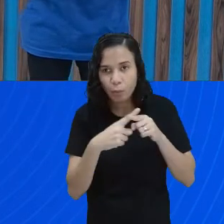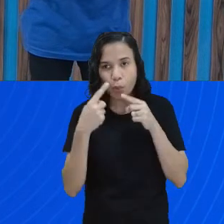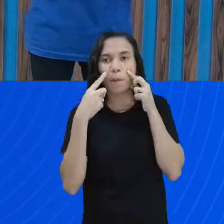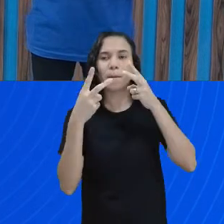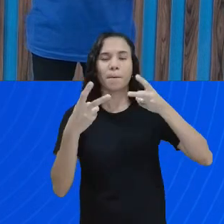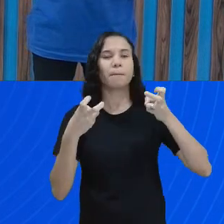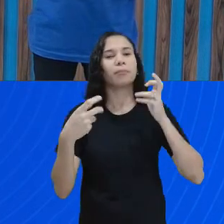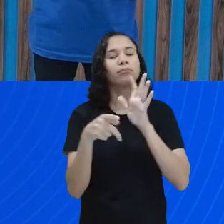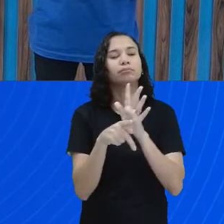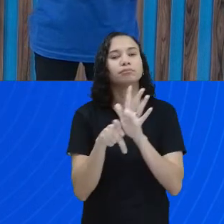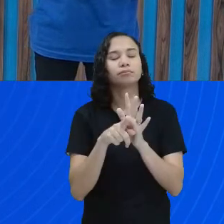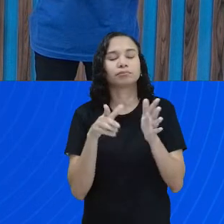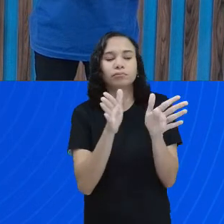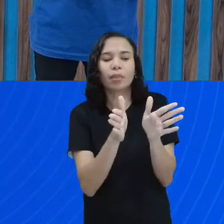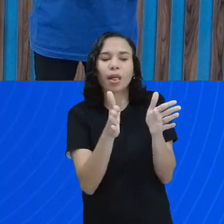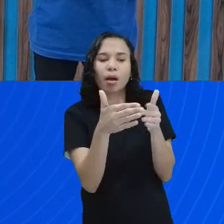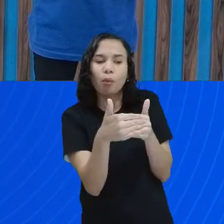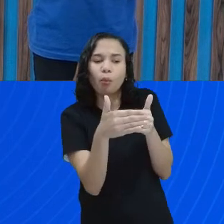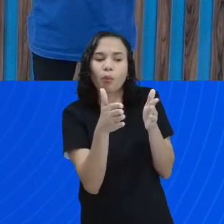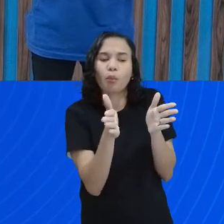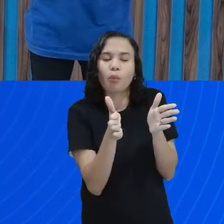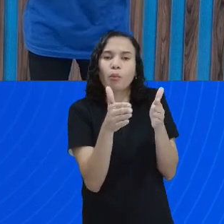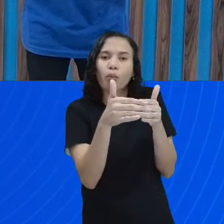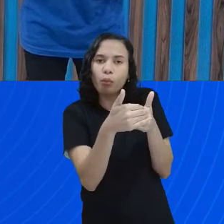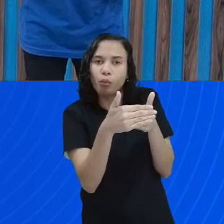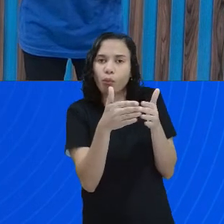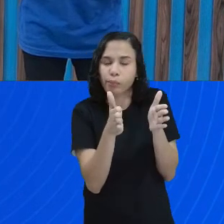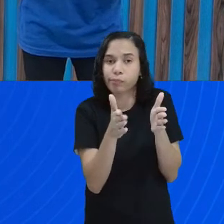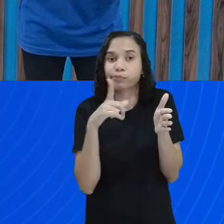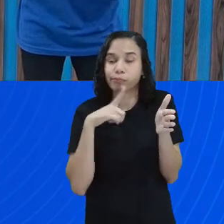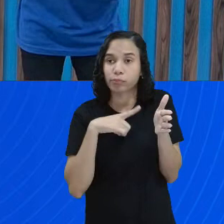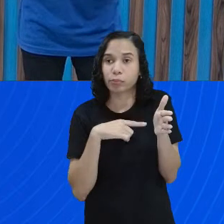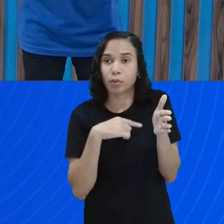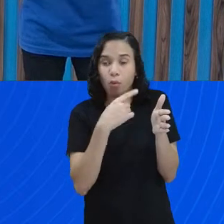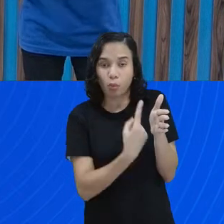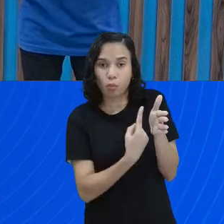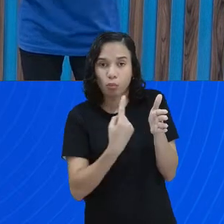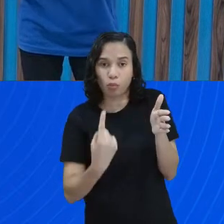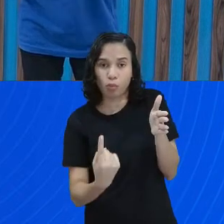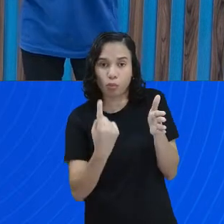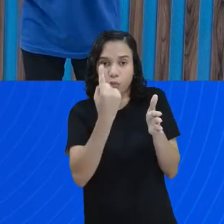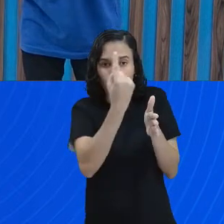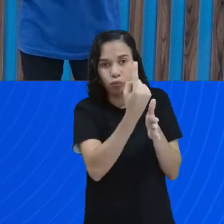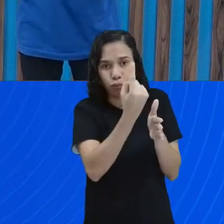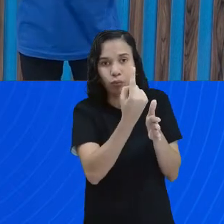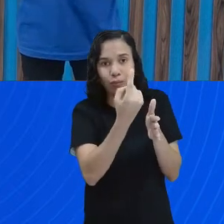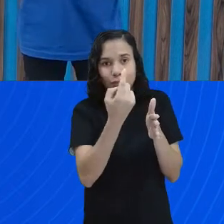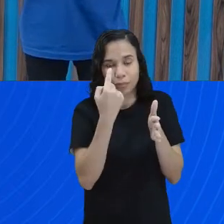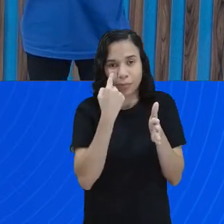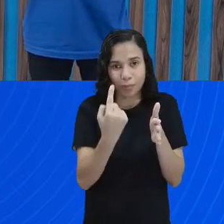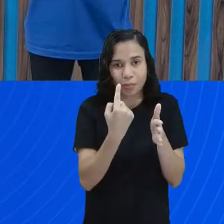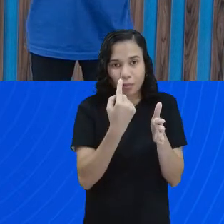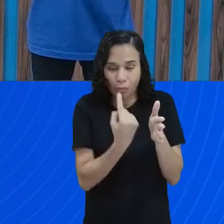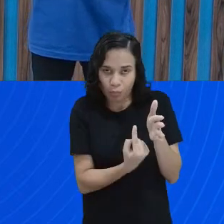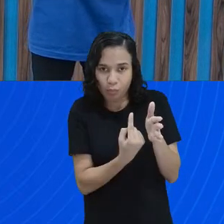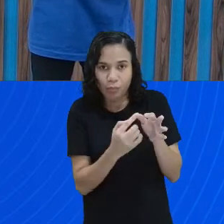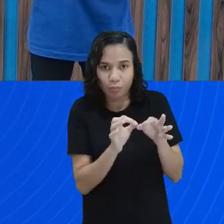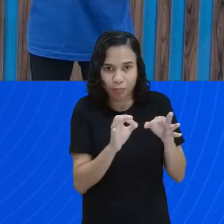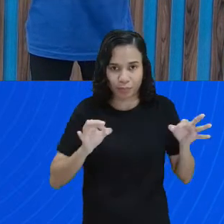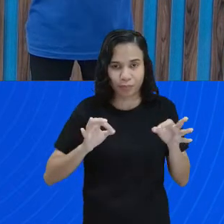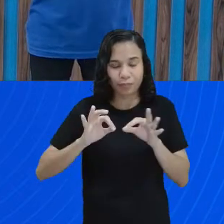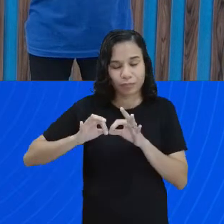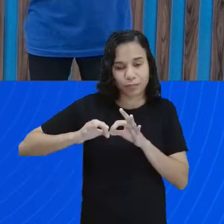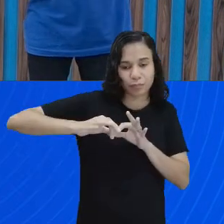aqui. Você observa aqui que esse cubo em si, ele tem 1 e 1. 1 de